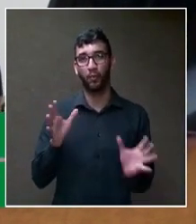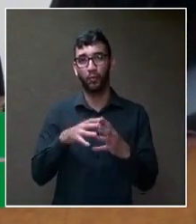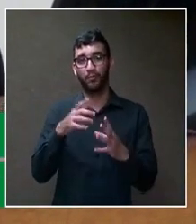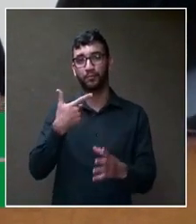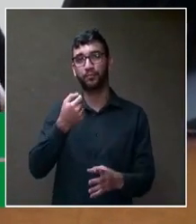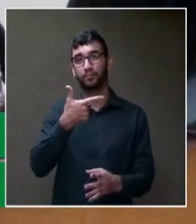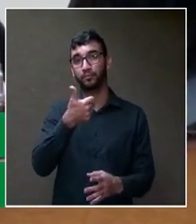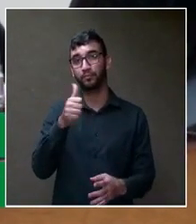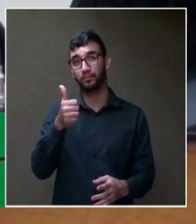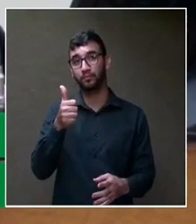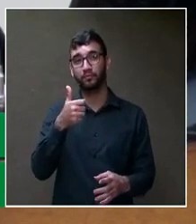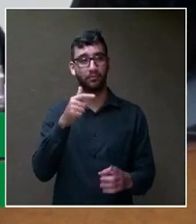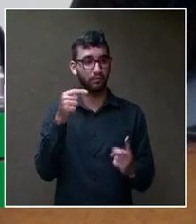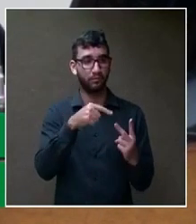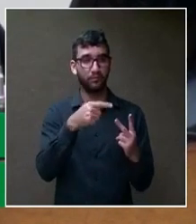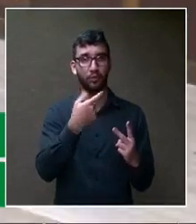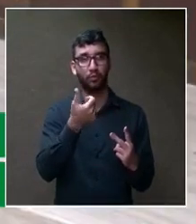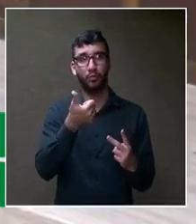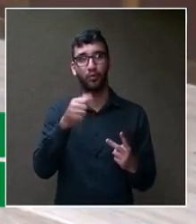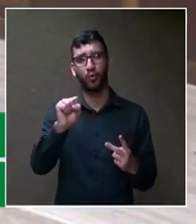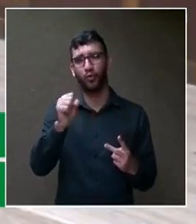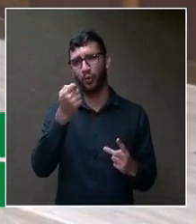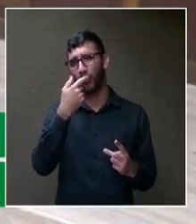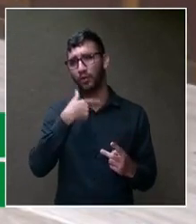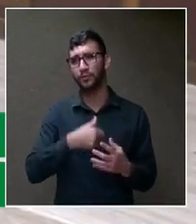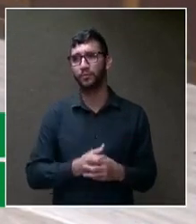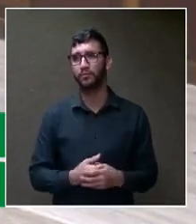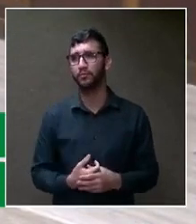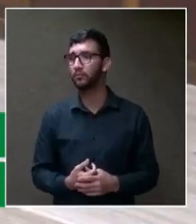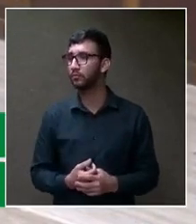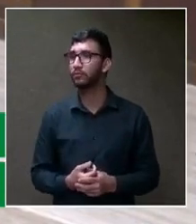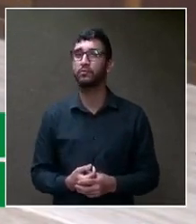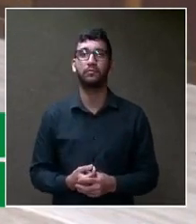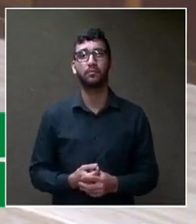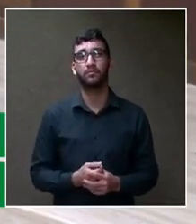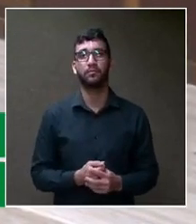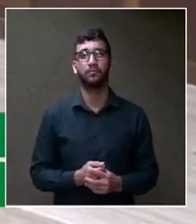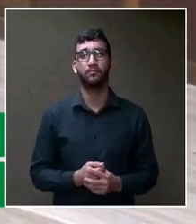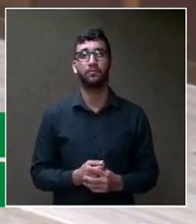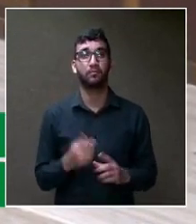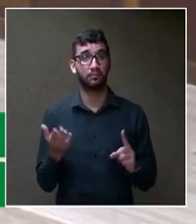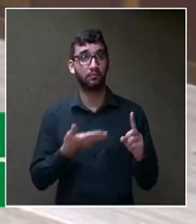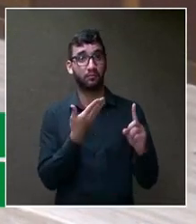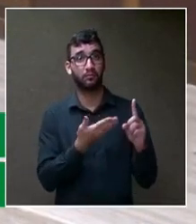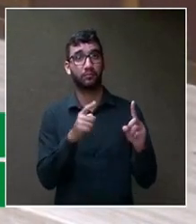ela é antes, ela é de 2008. Ah, tá. E o Cássio